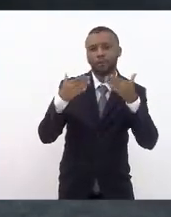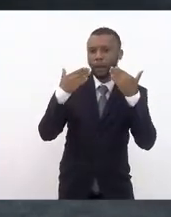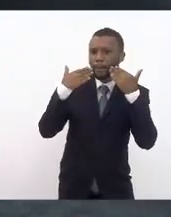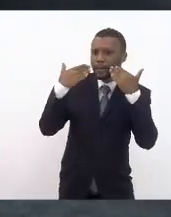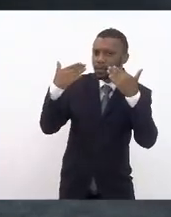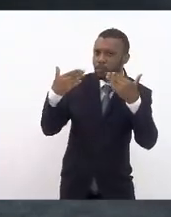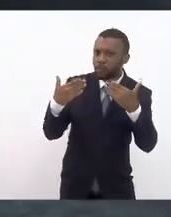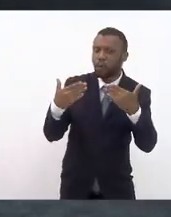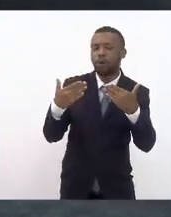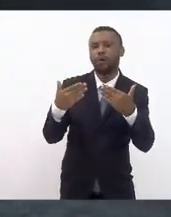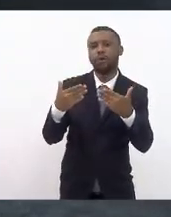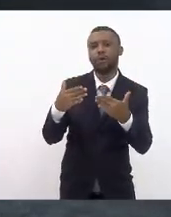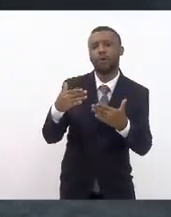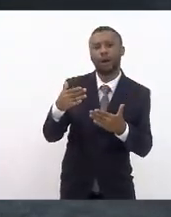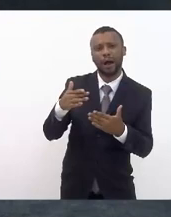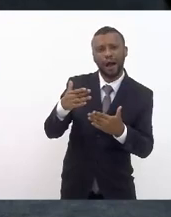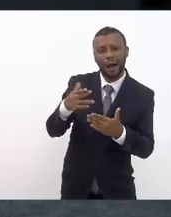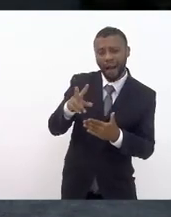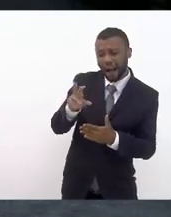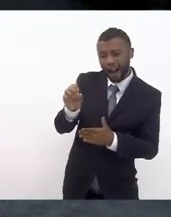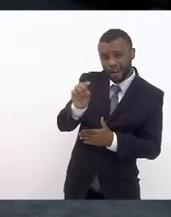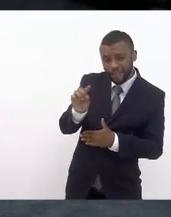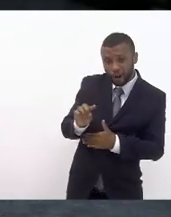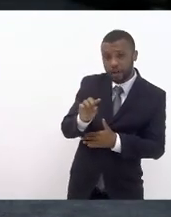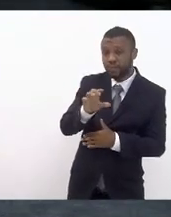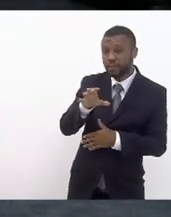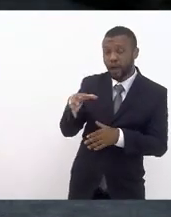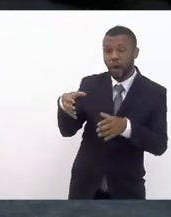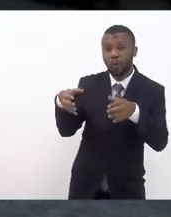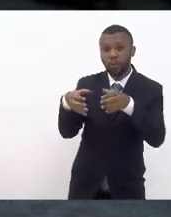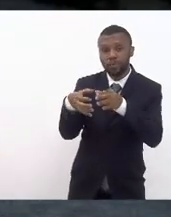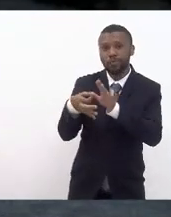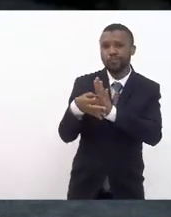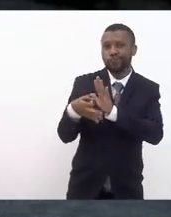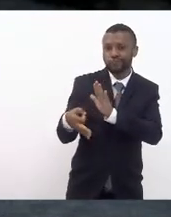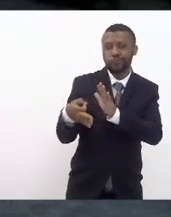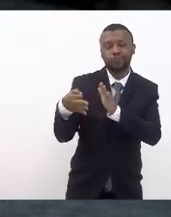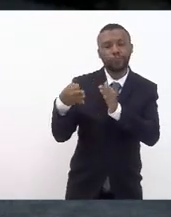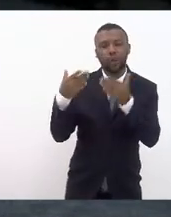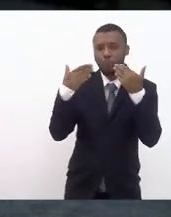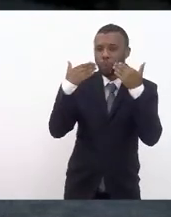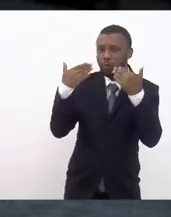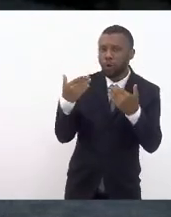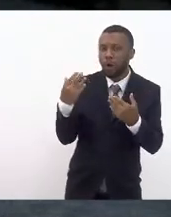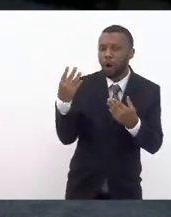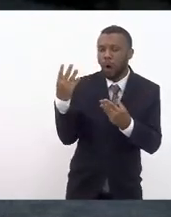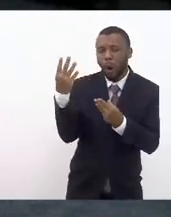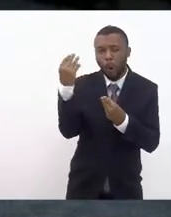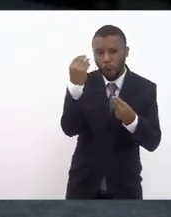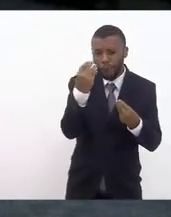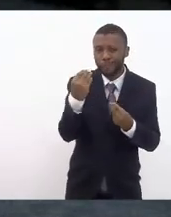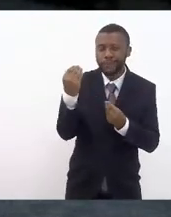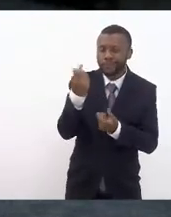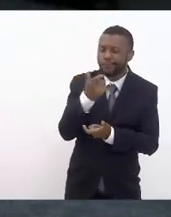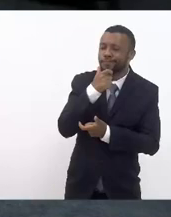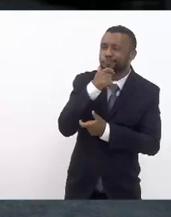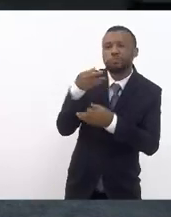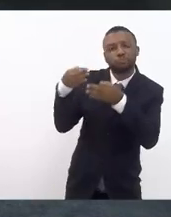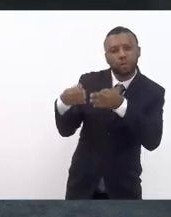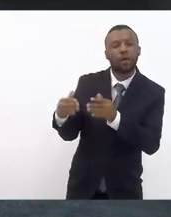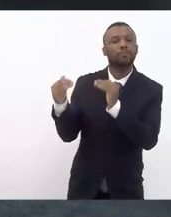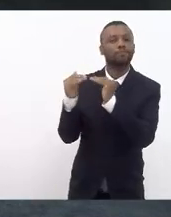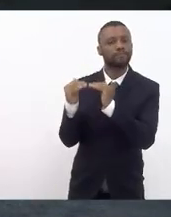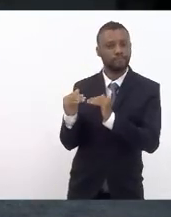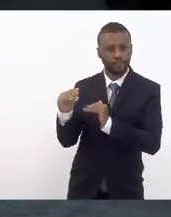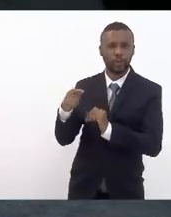comunidade e, nesse sentido, levou a mim o convencimento que eu necessitava. Quero dizer